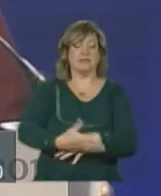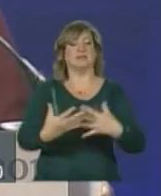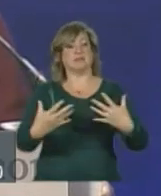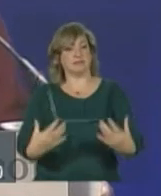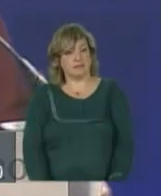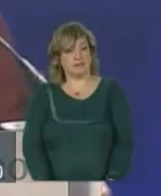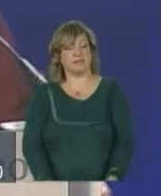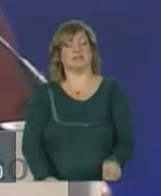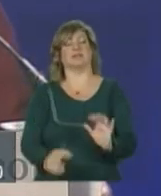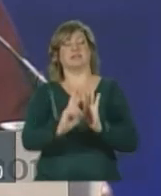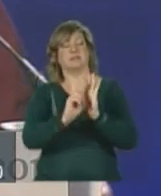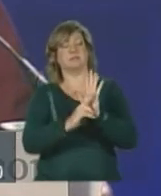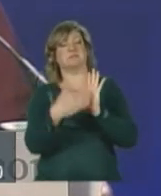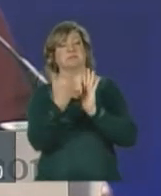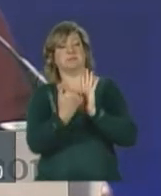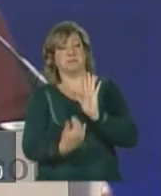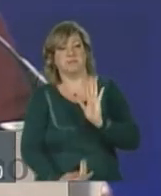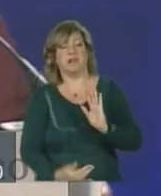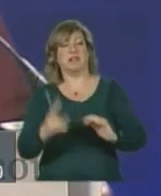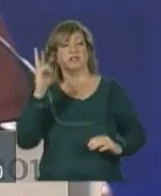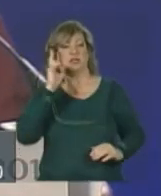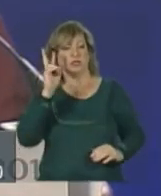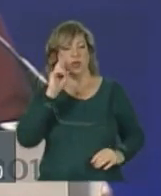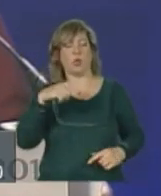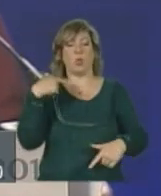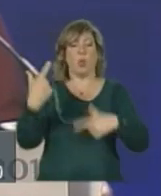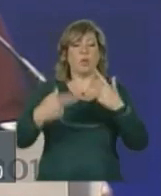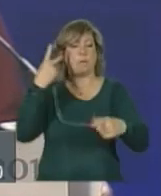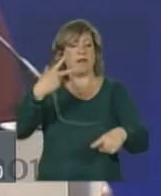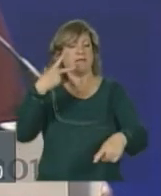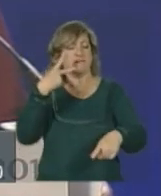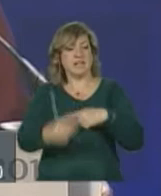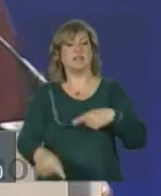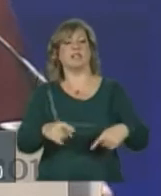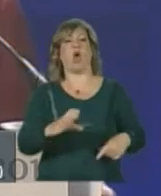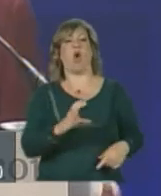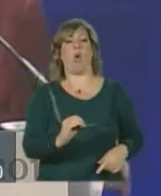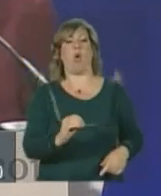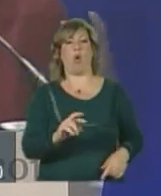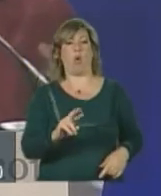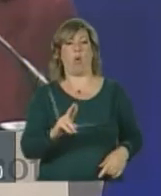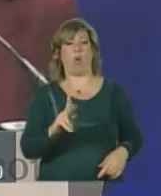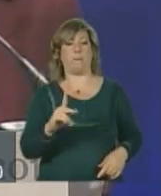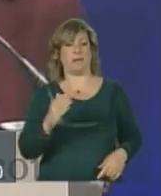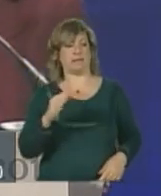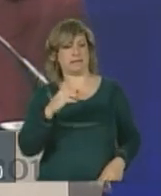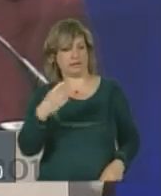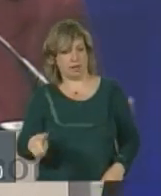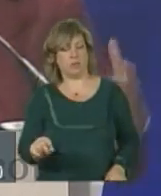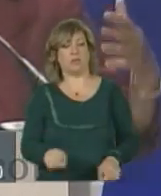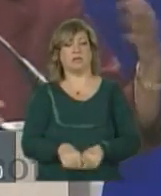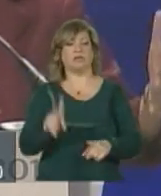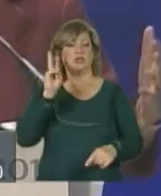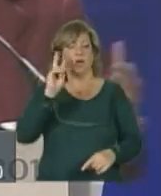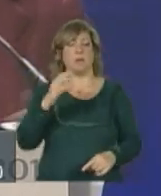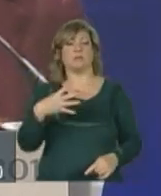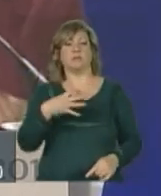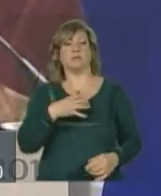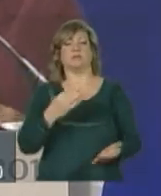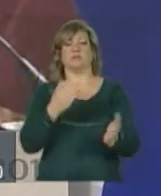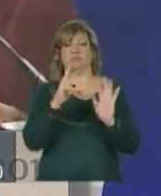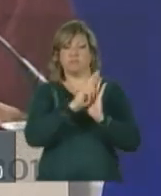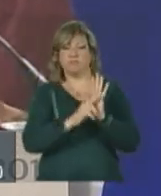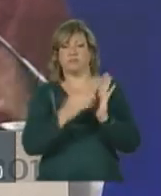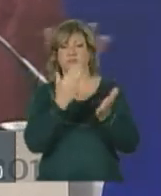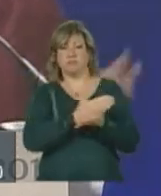os princípios da questão do combate à corrupção, os princípios do G20, do Fundo